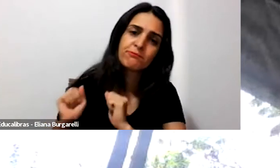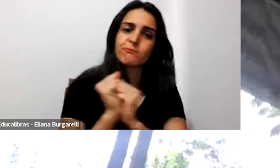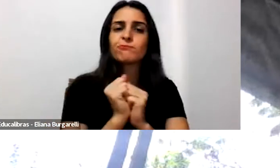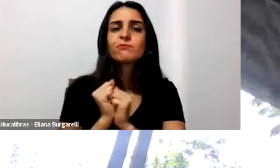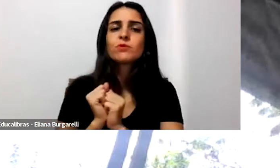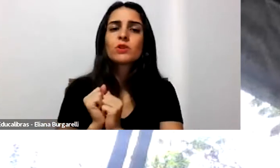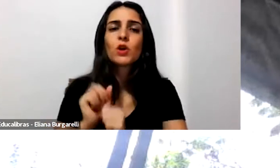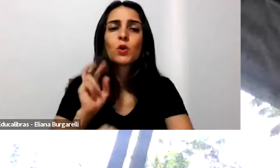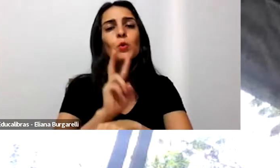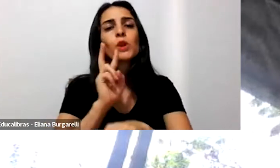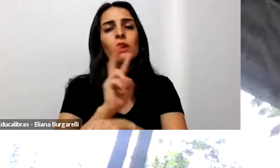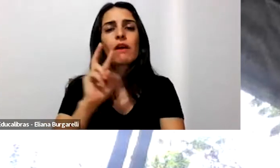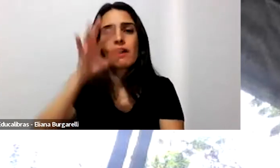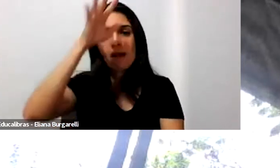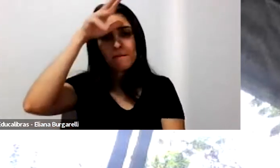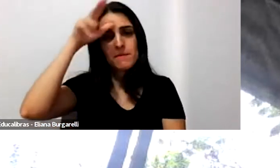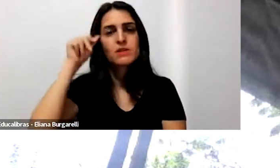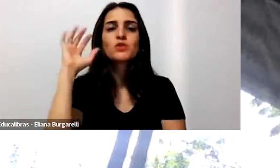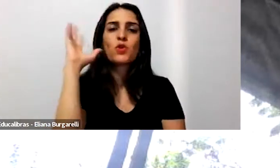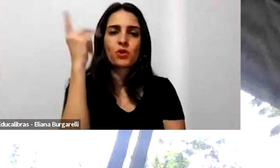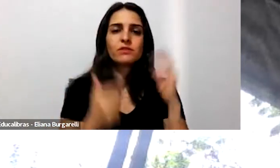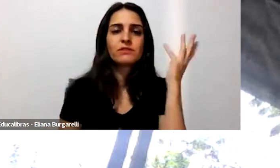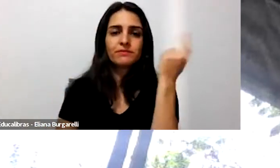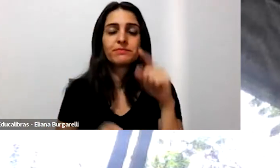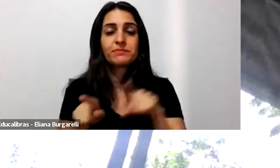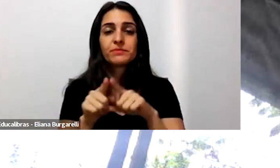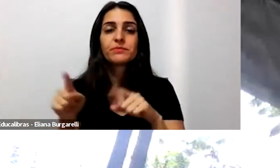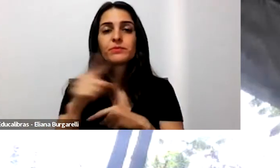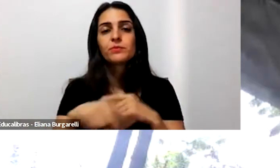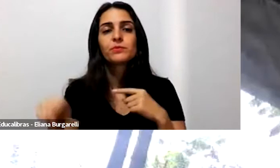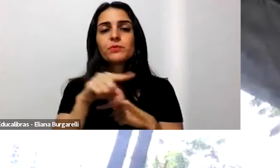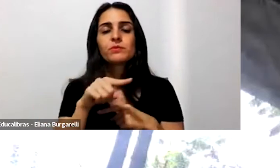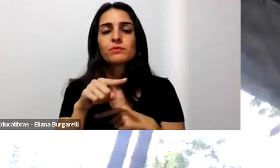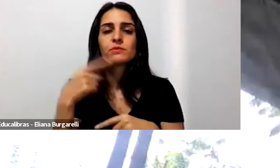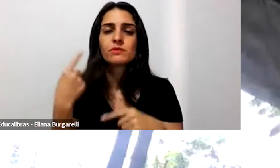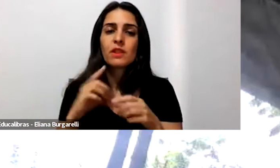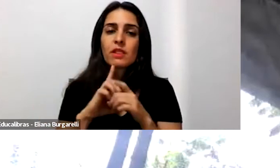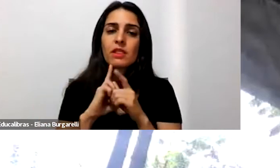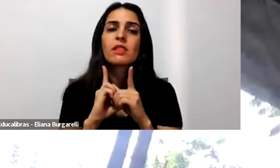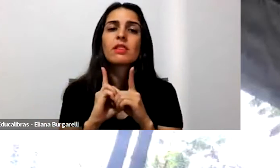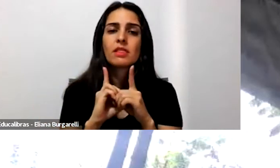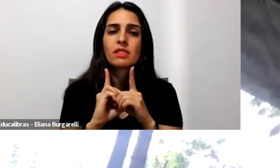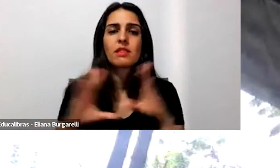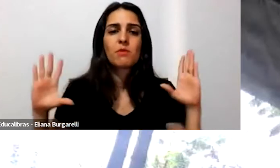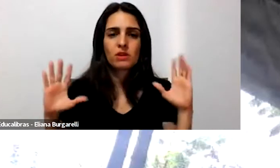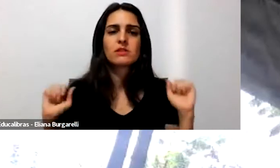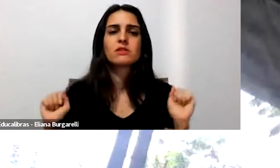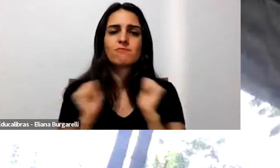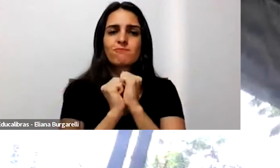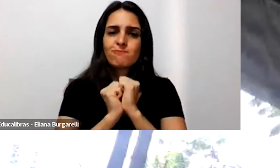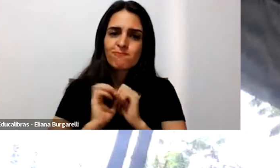meio ambiente, uma boa parte do Congresso Nacional, o Judiciário, alguns